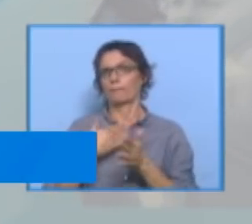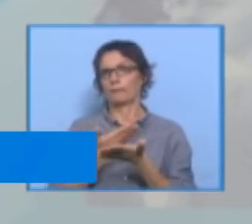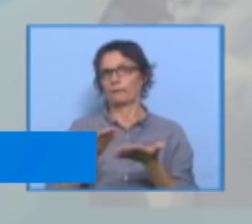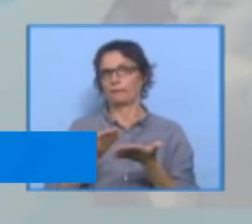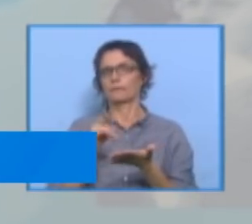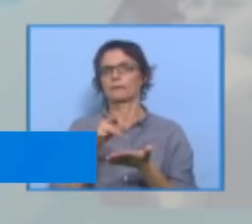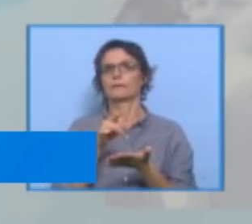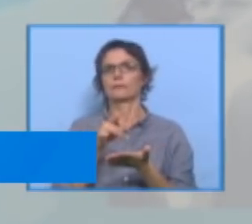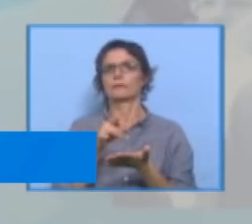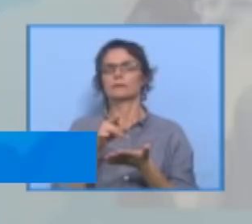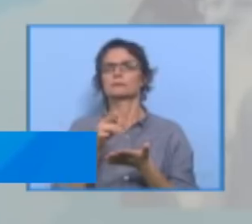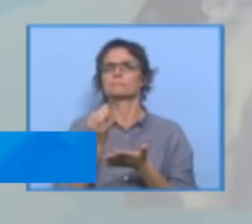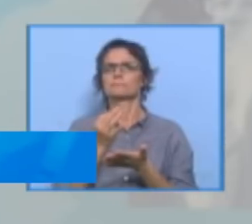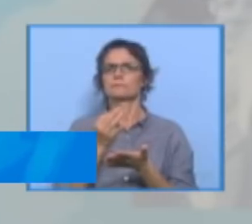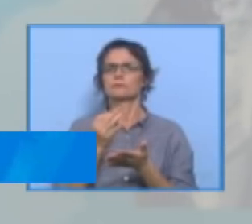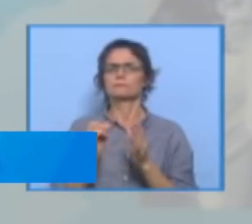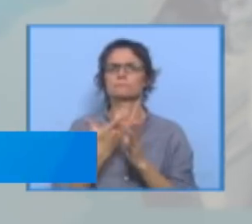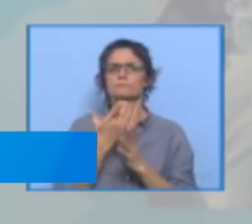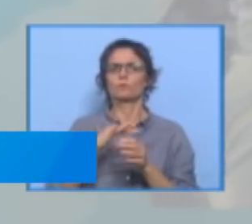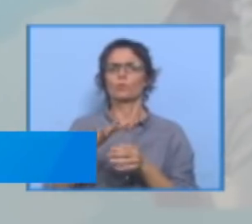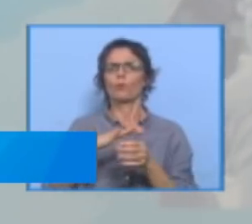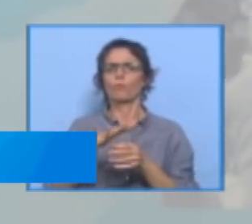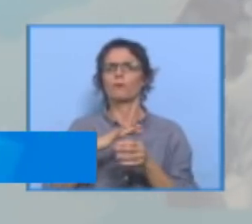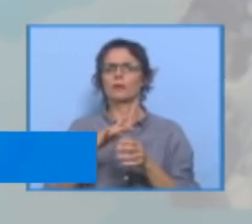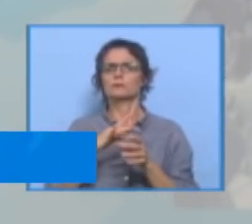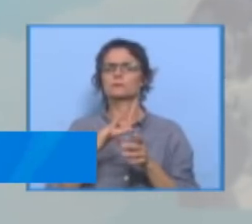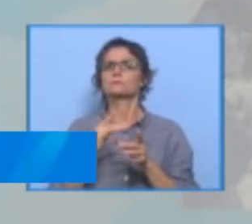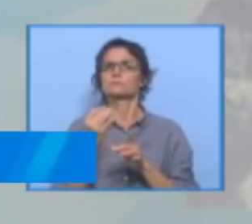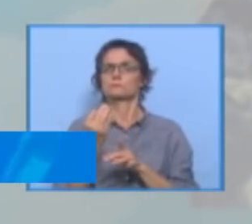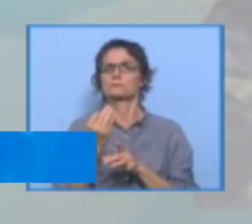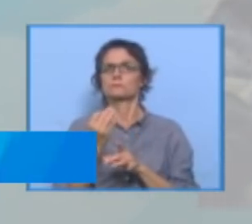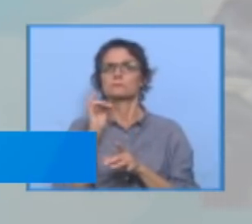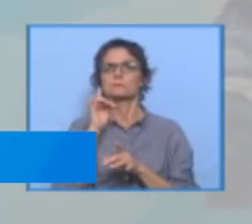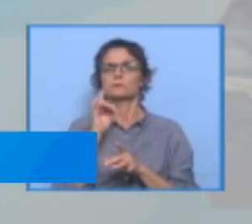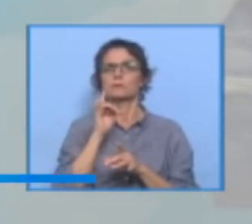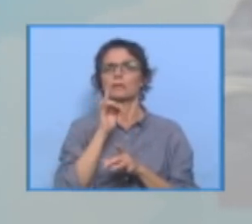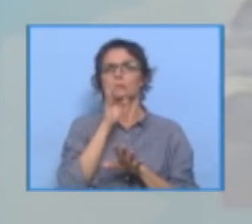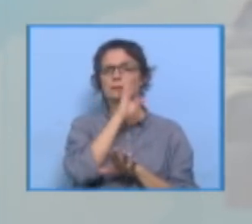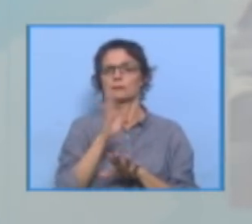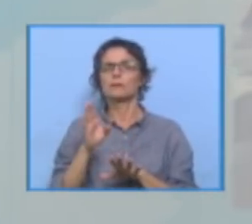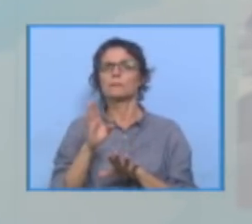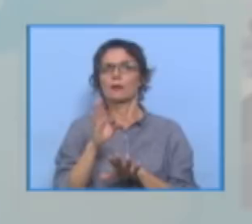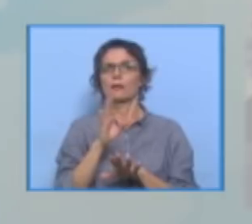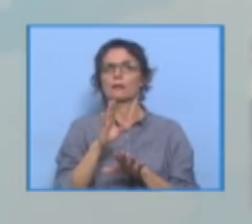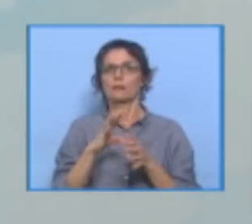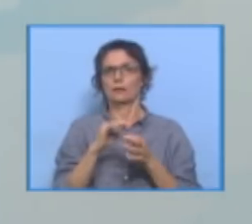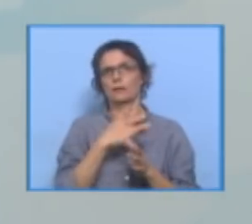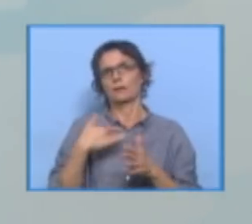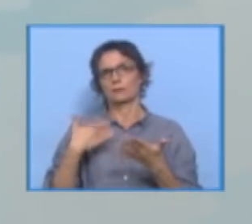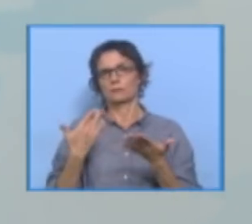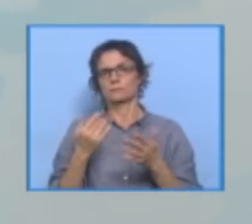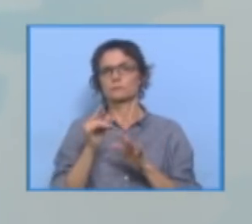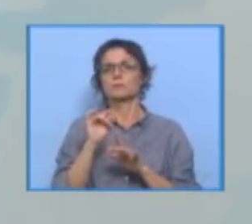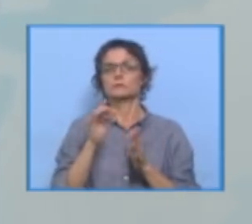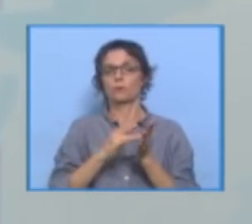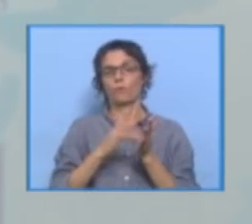iniciativas legislativas que se distanciam de conceitos éticos e recomendadas práticas médicas. Um livro que o padre Miguel Cabral vai